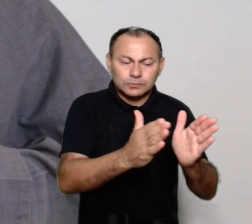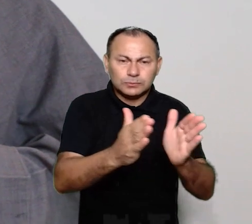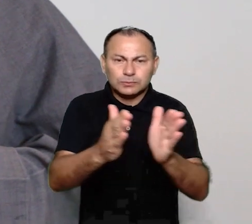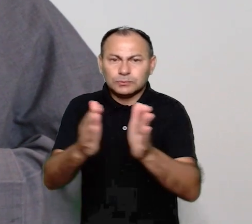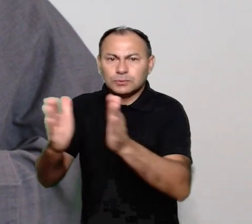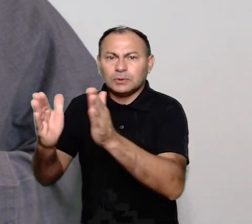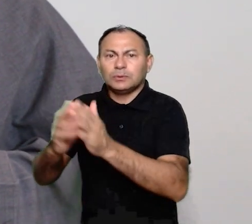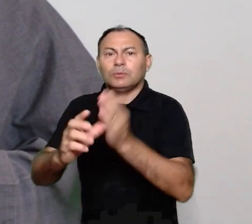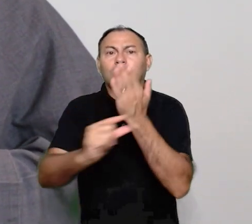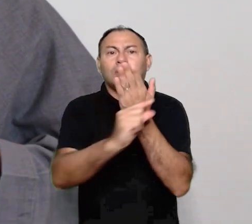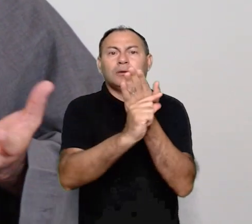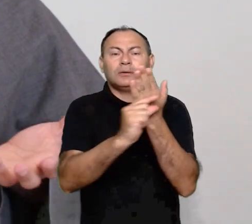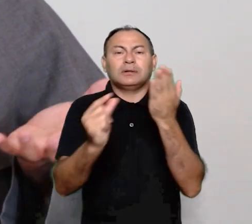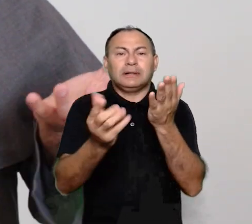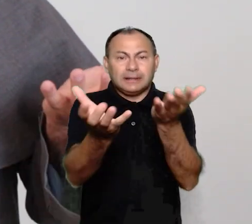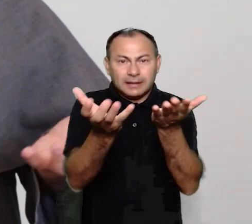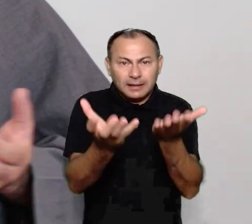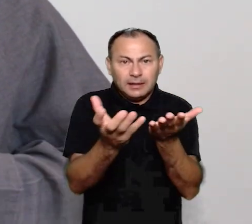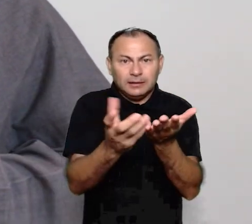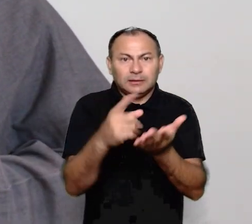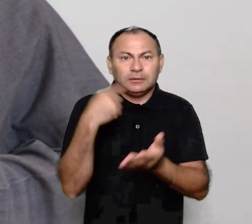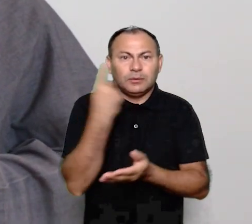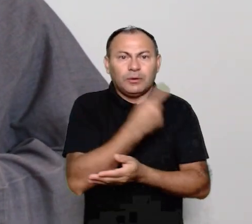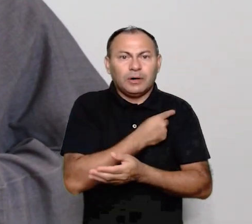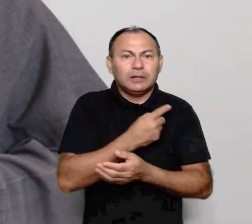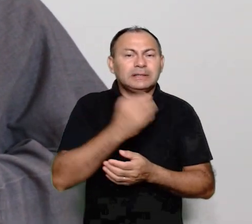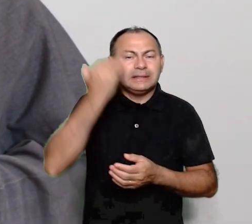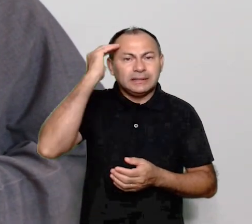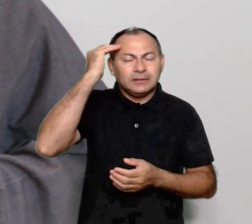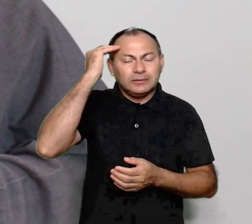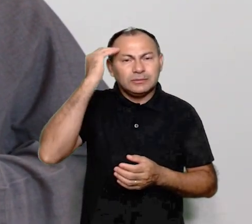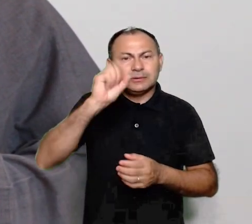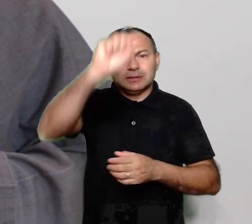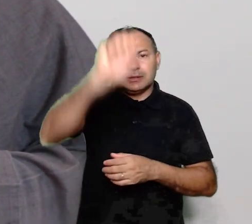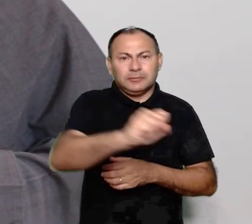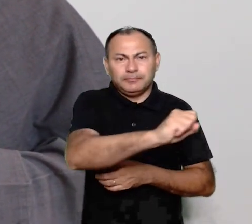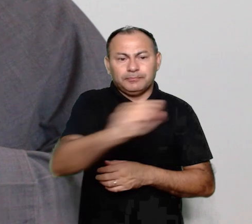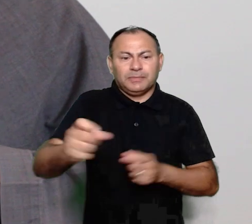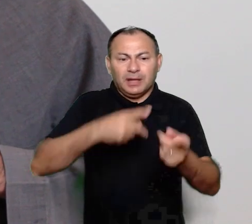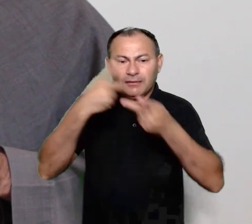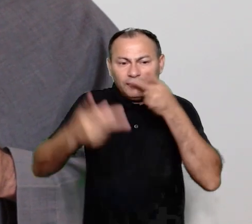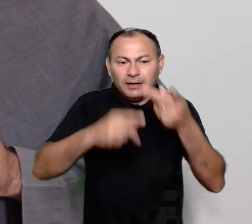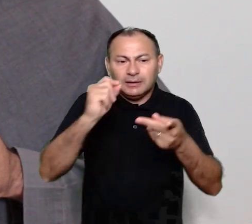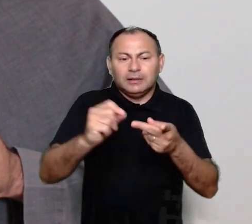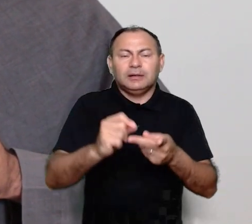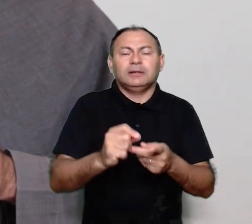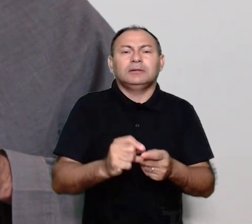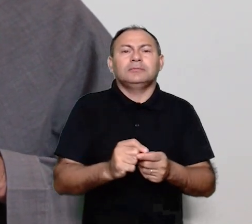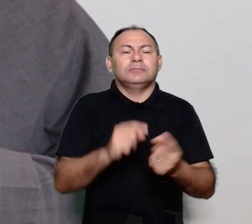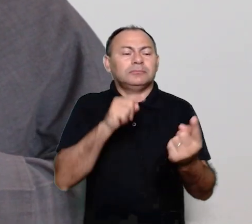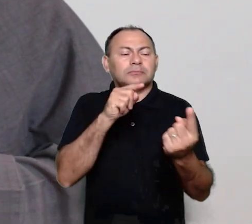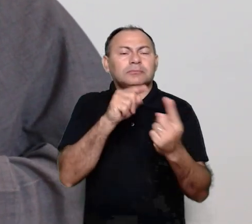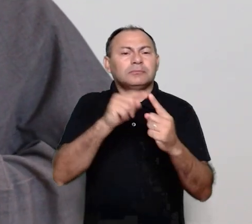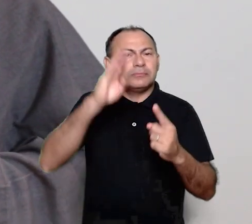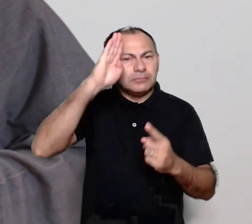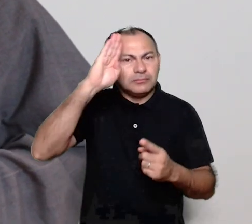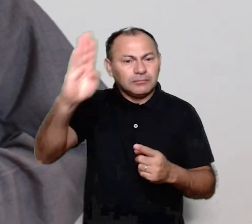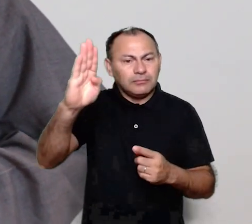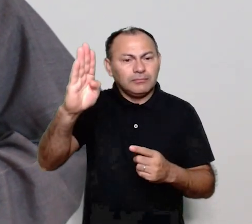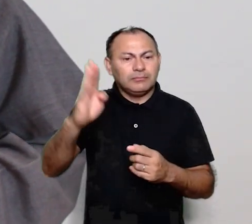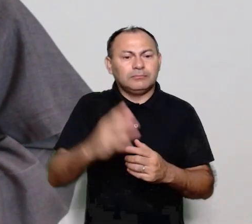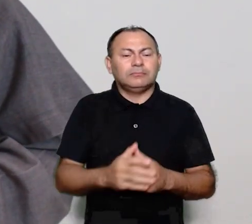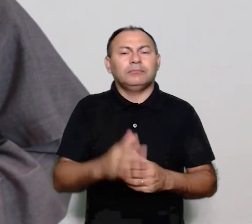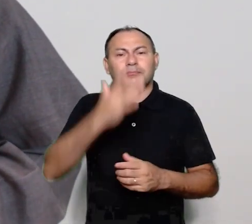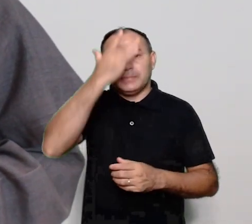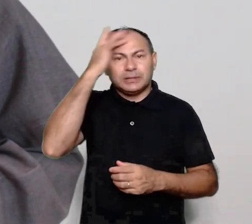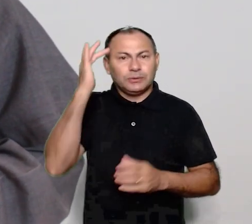percurso que o autor quer no volume 11 sobre os sacramentos, ele coloca a sua perspectiva